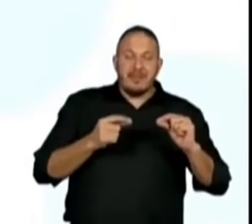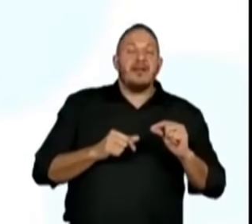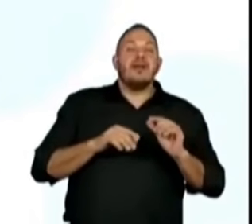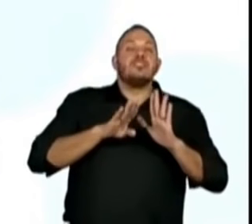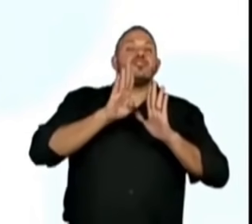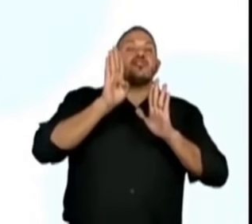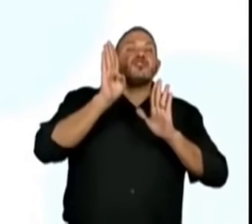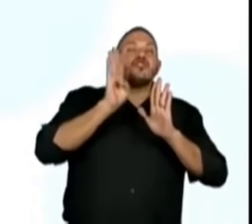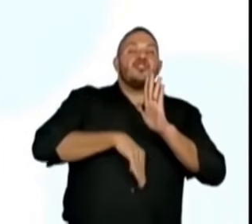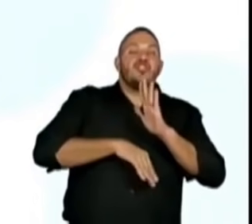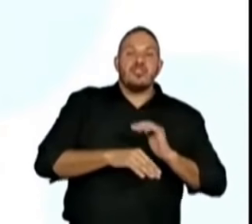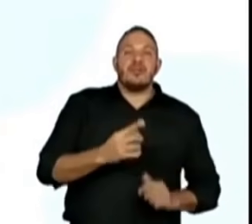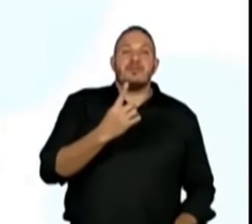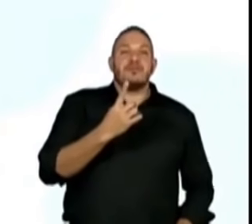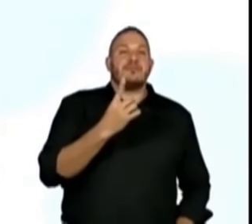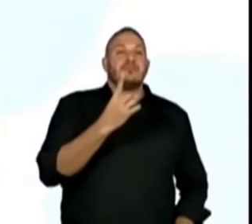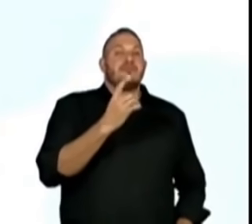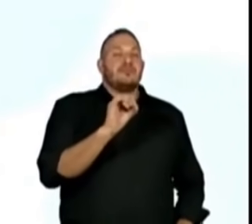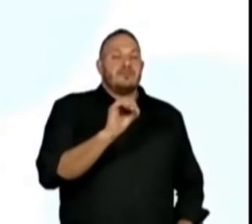menos